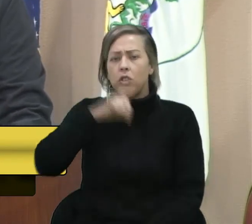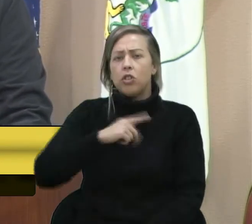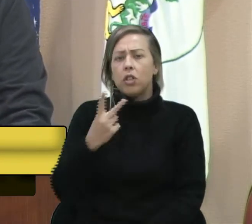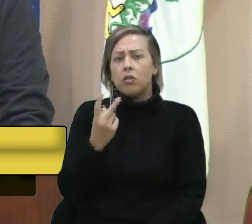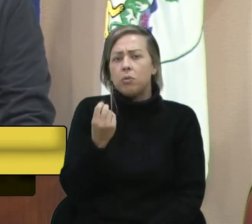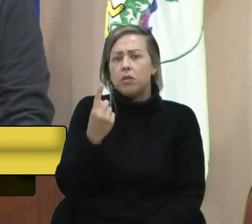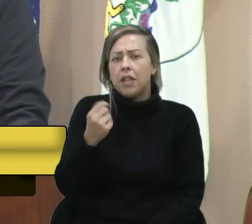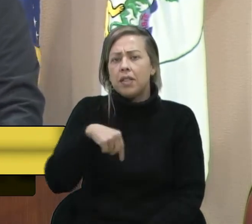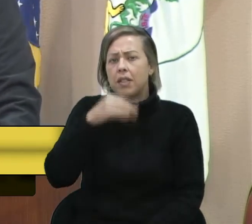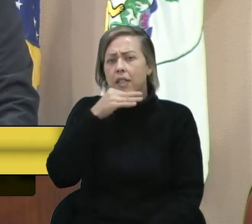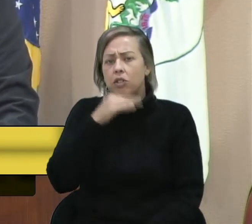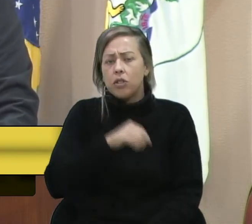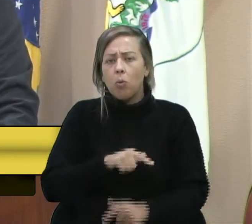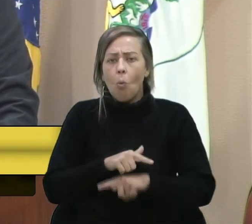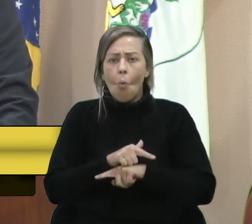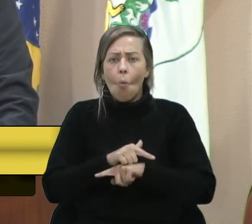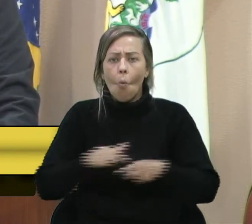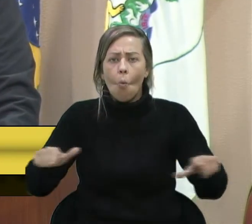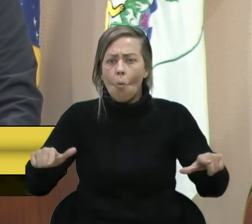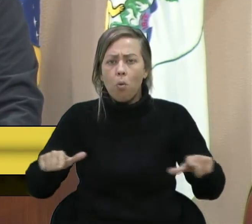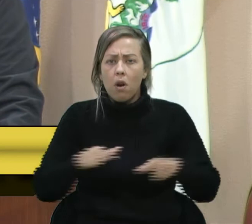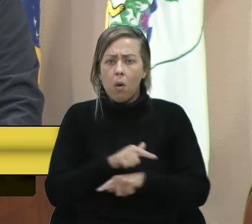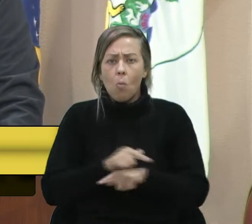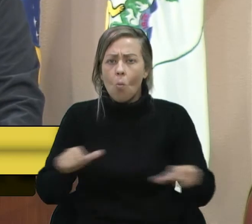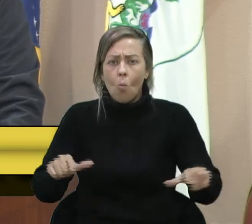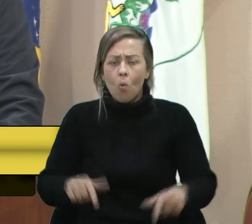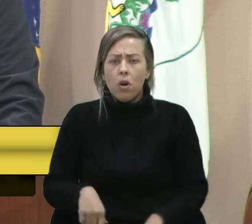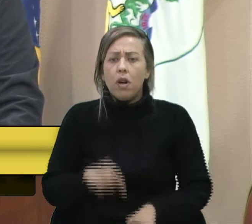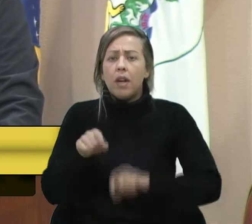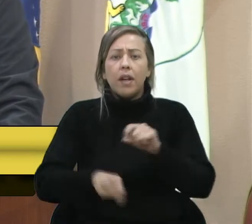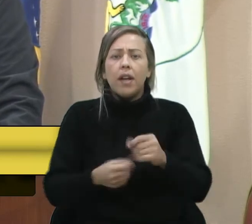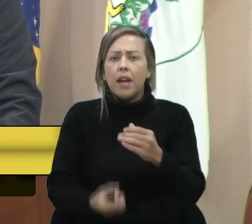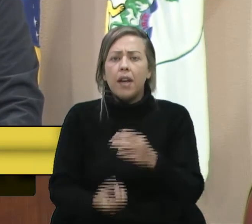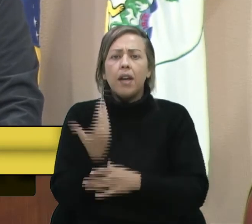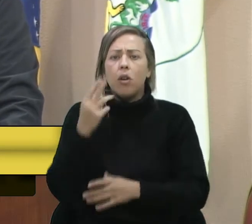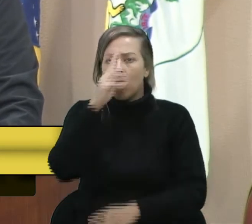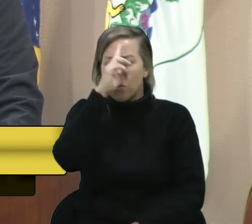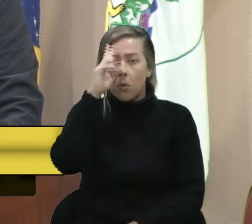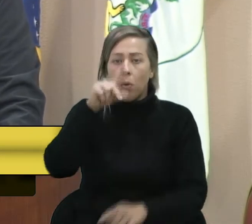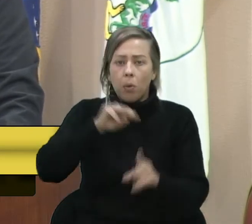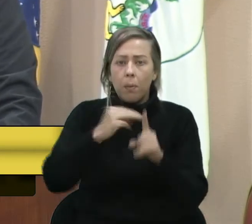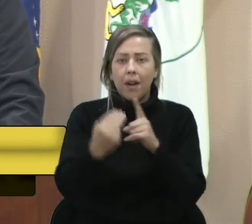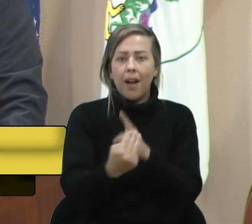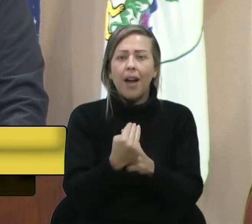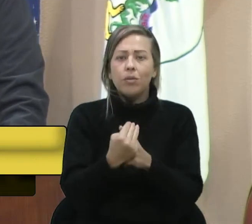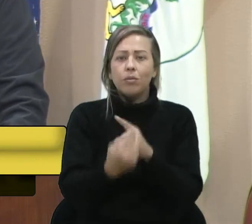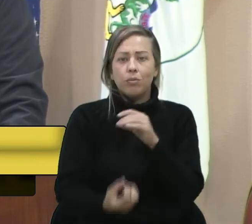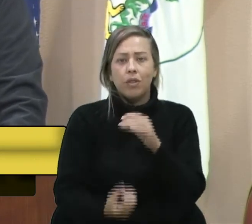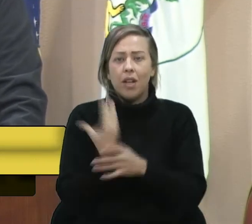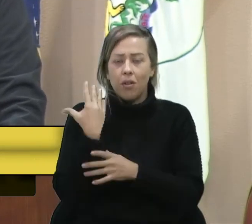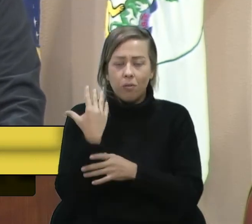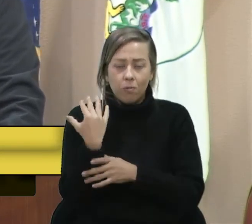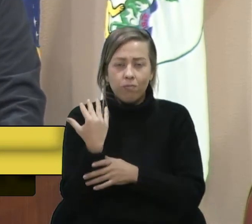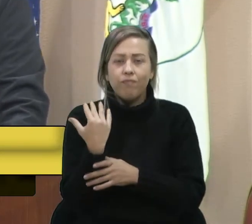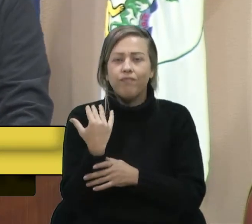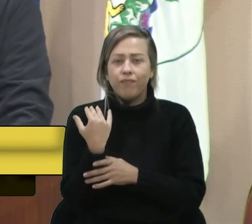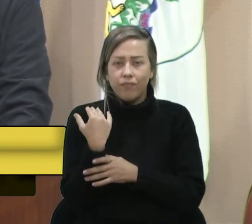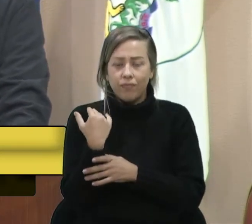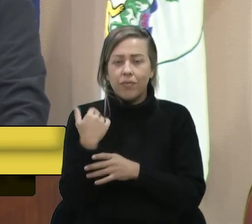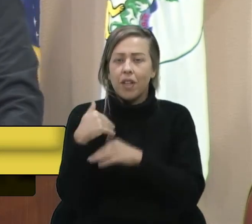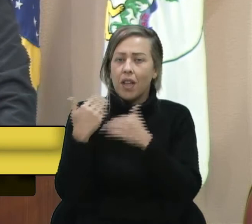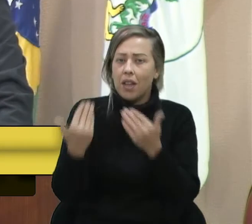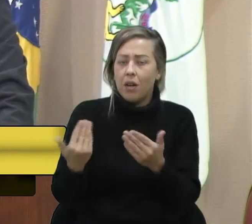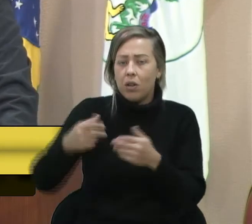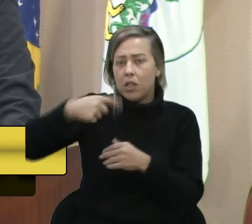Caxias do Sul? Nenhum. O que criou os motoristas de Uber? O mercado. O mercado cria. Né? Então, quando a